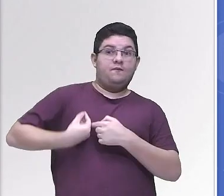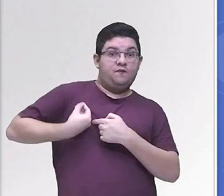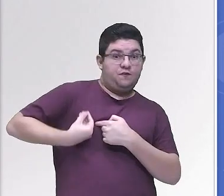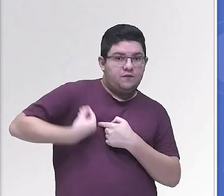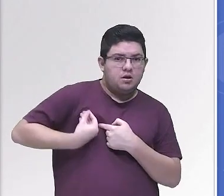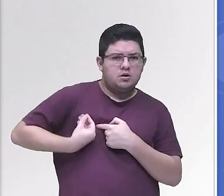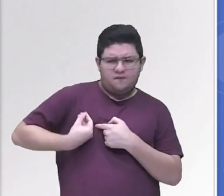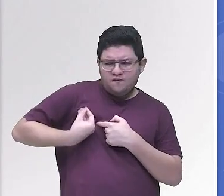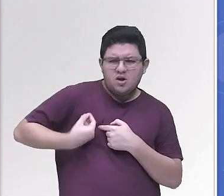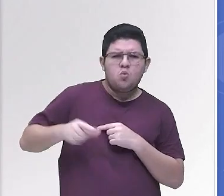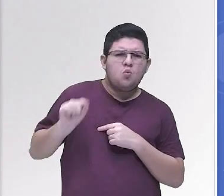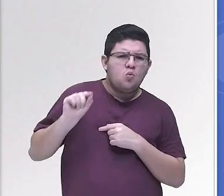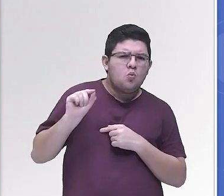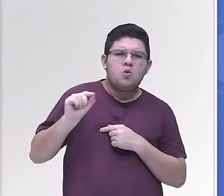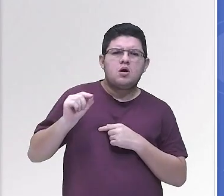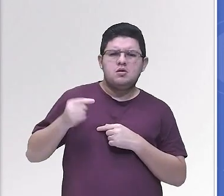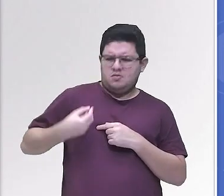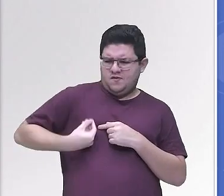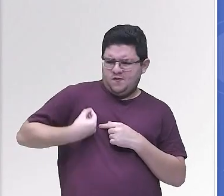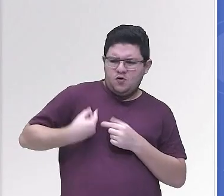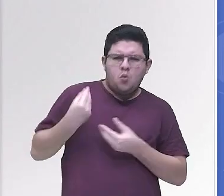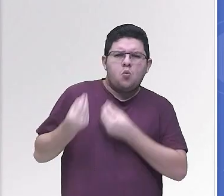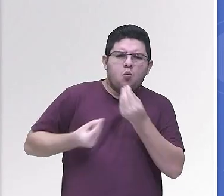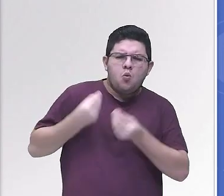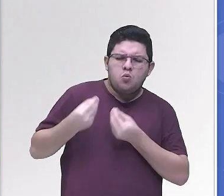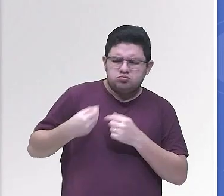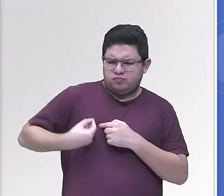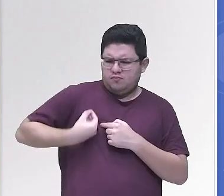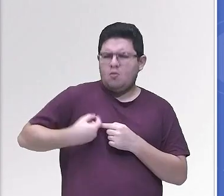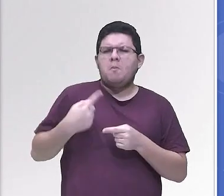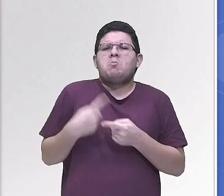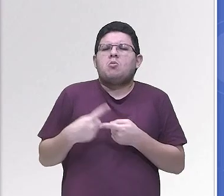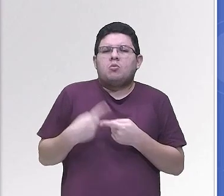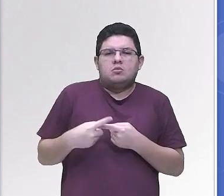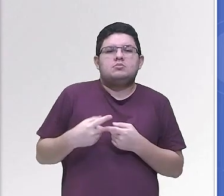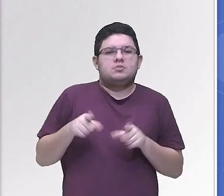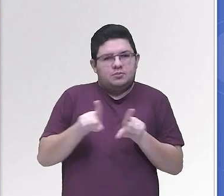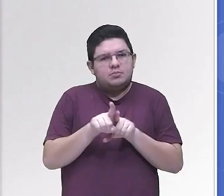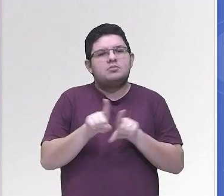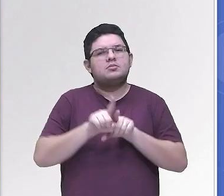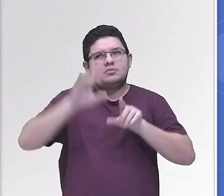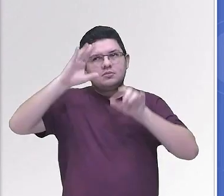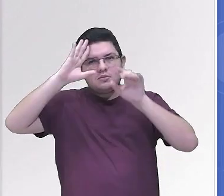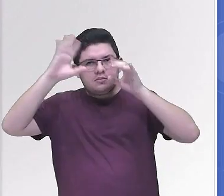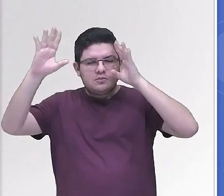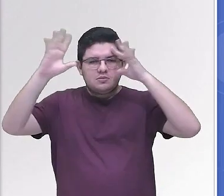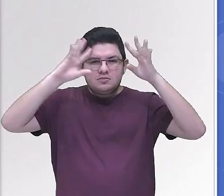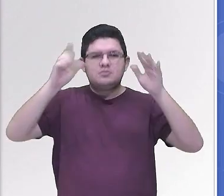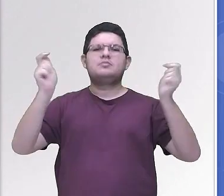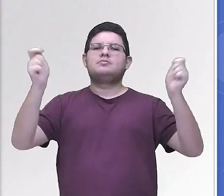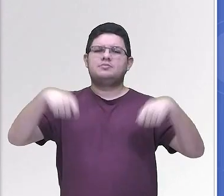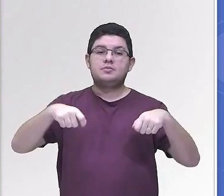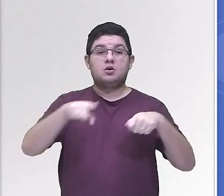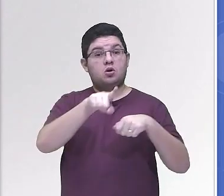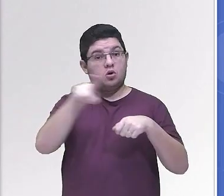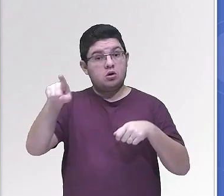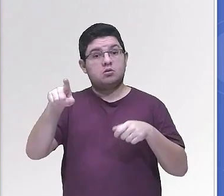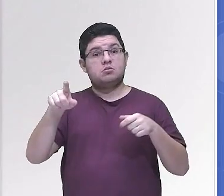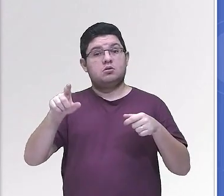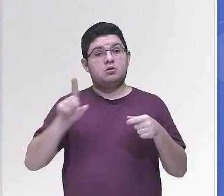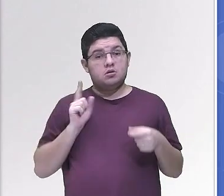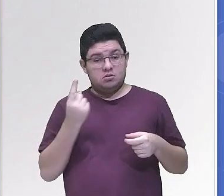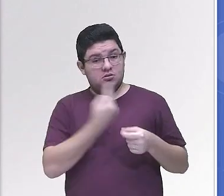vivemos? Qual o sentido do meu existir? Então, essa é a atitude filosófica que nós precisamos ter, né,